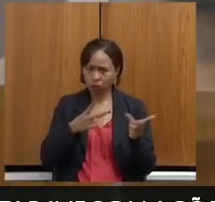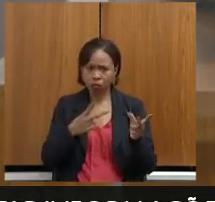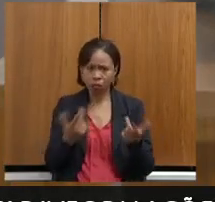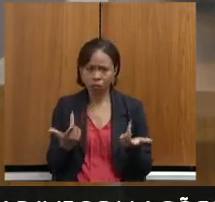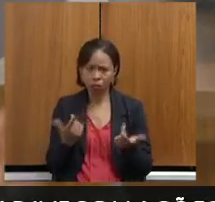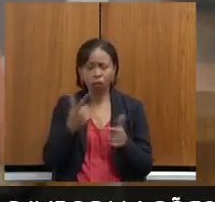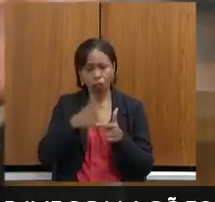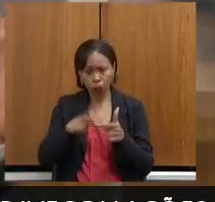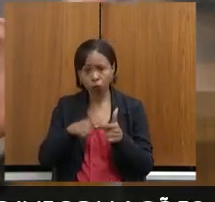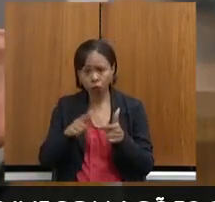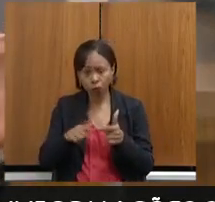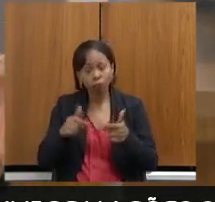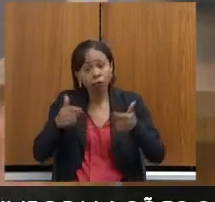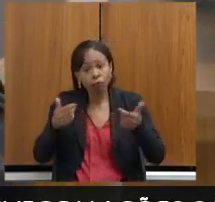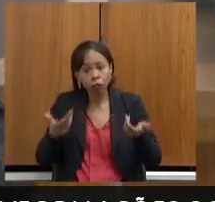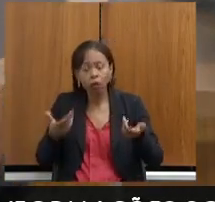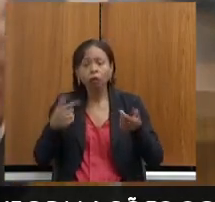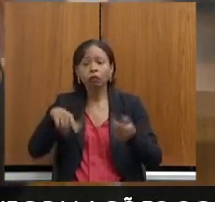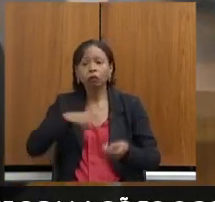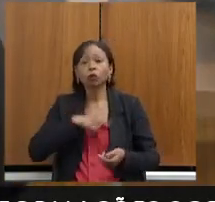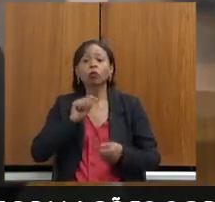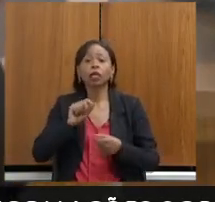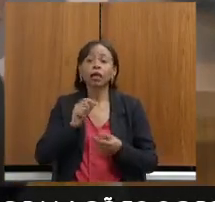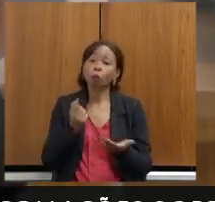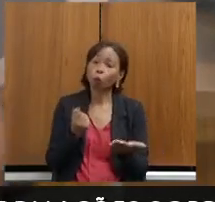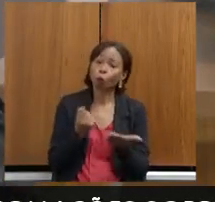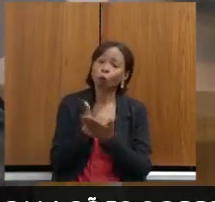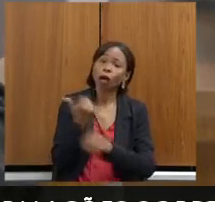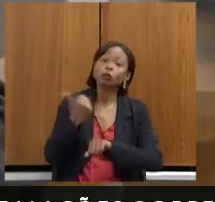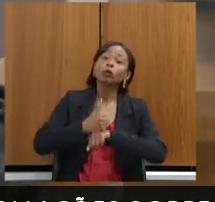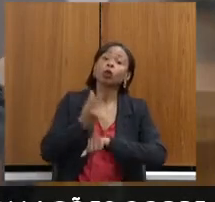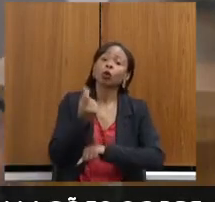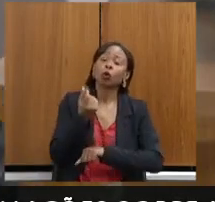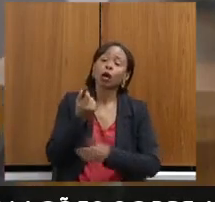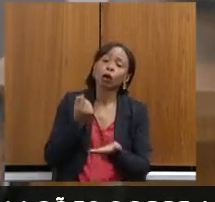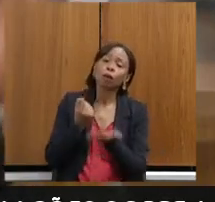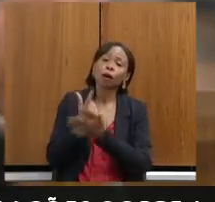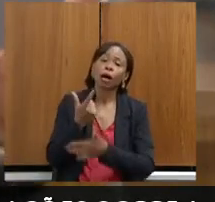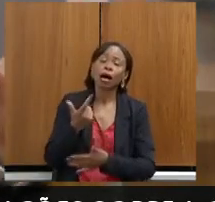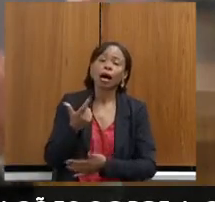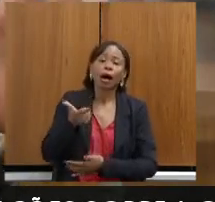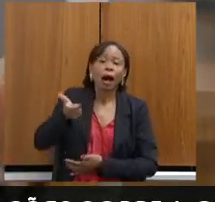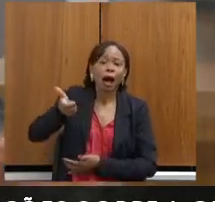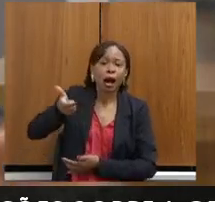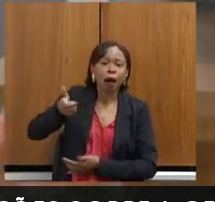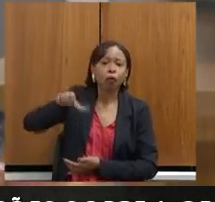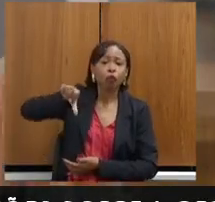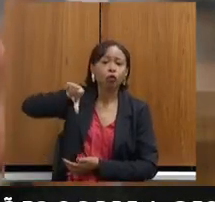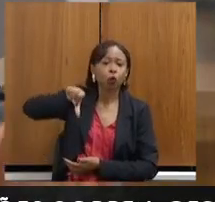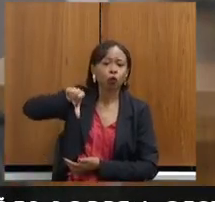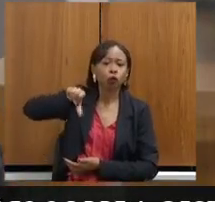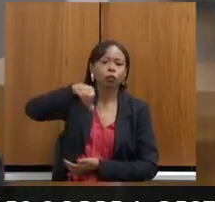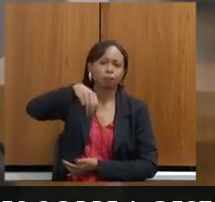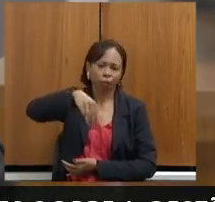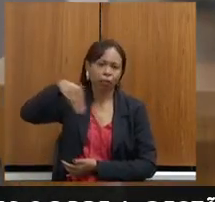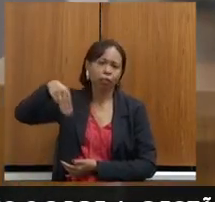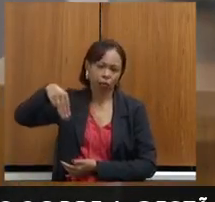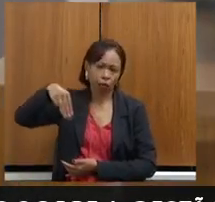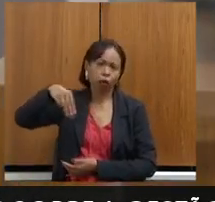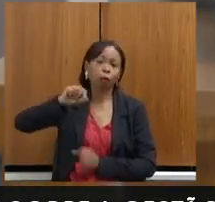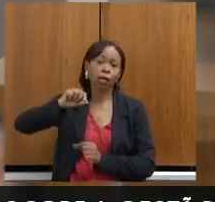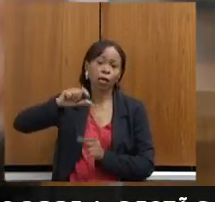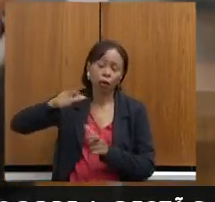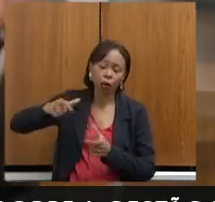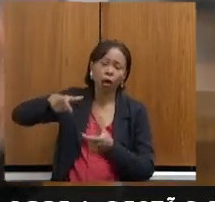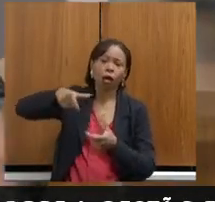que nós adquirimos armas é 9mm para cautela fixa dos